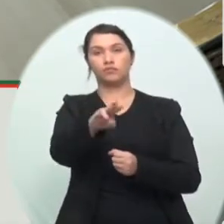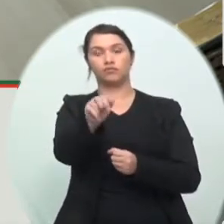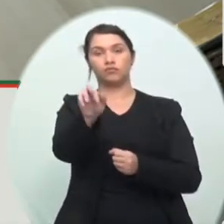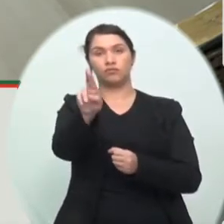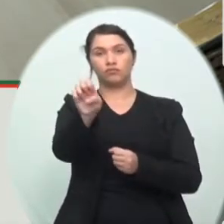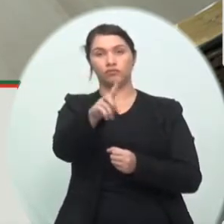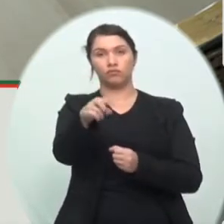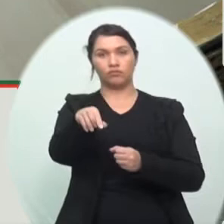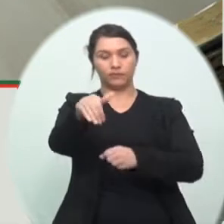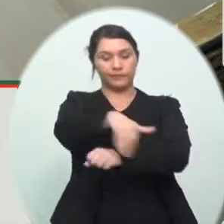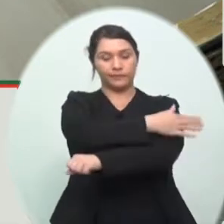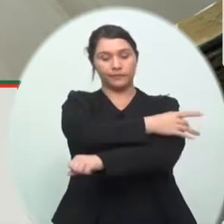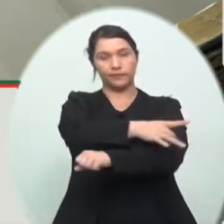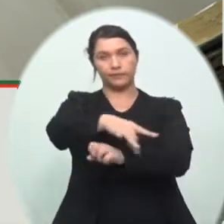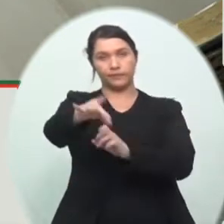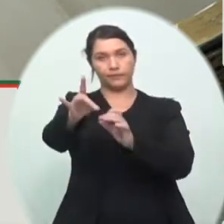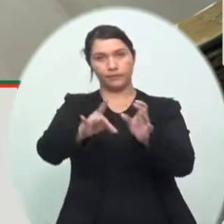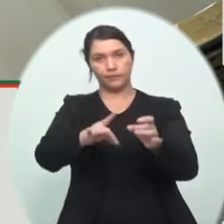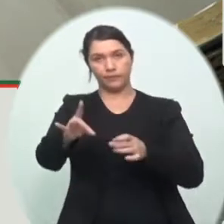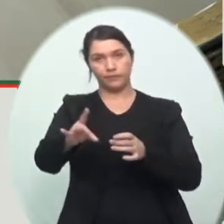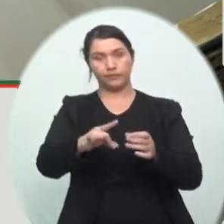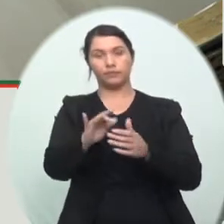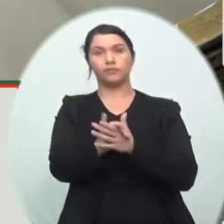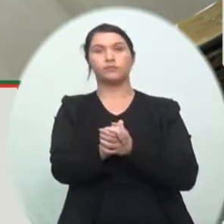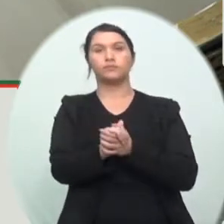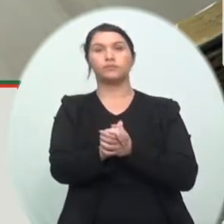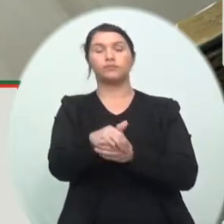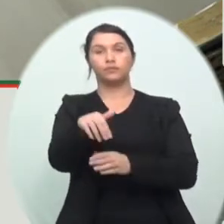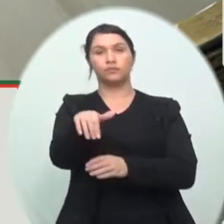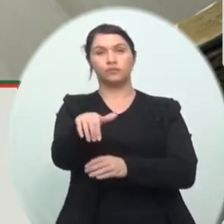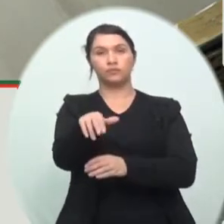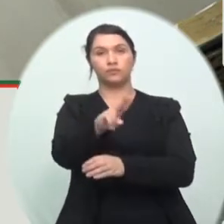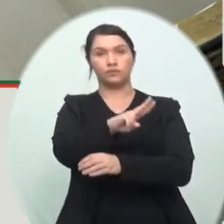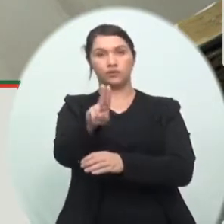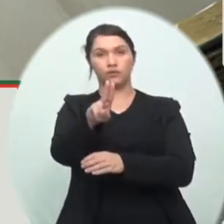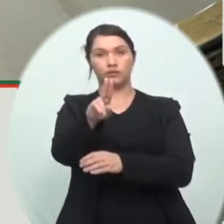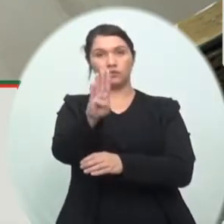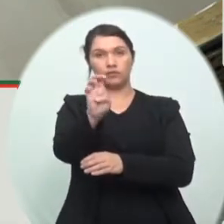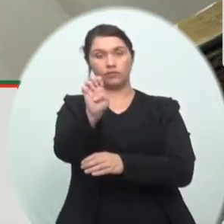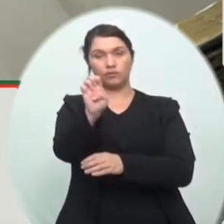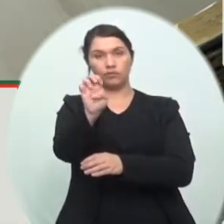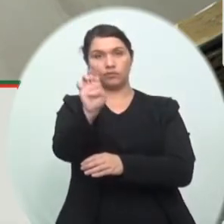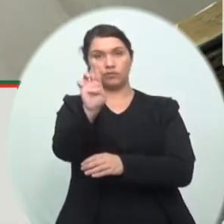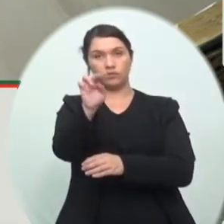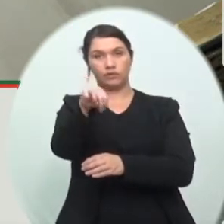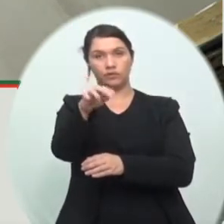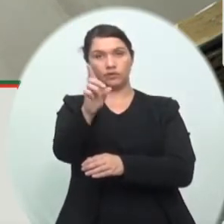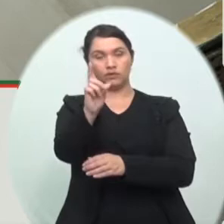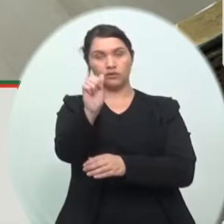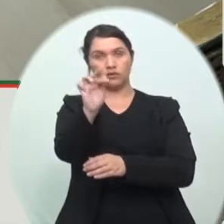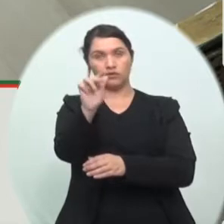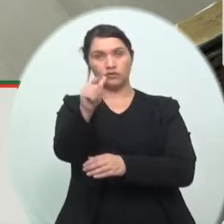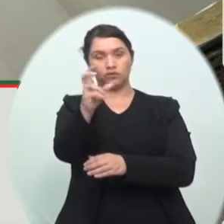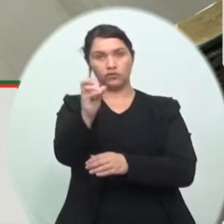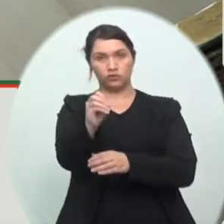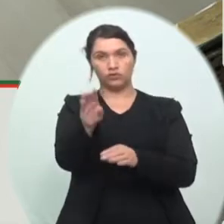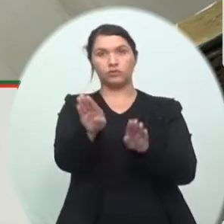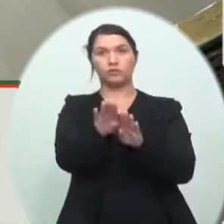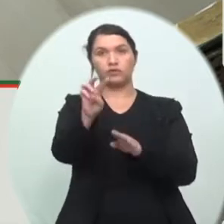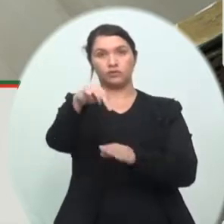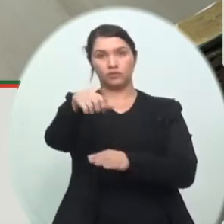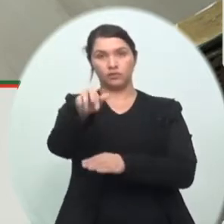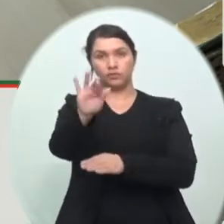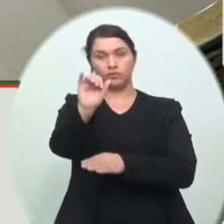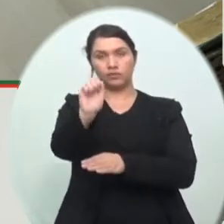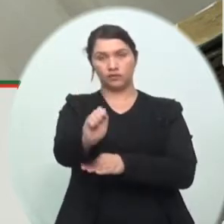Assunto: patrulhamento e colocação de material adequado nas ruas Bernardino Nunes Bento e Maria Estela Zanetti